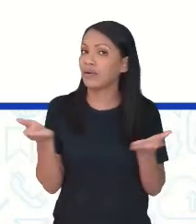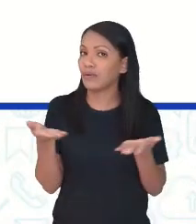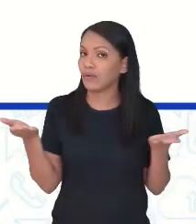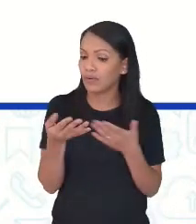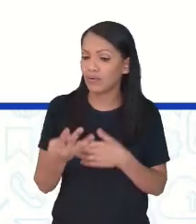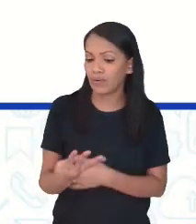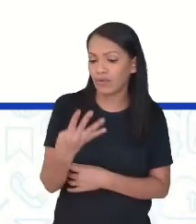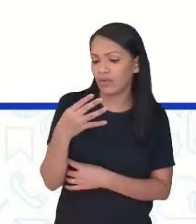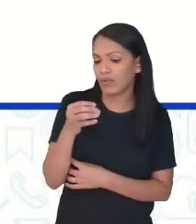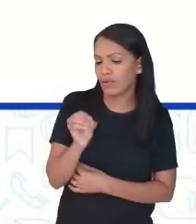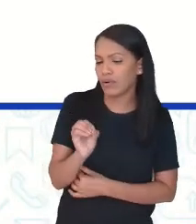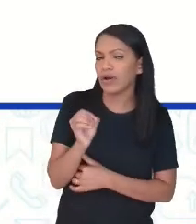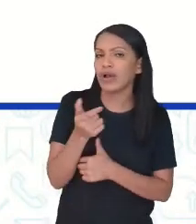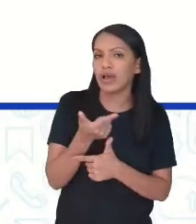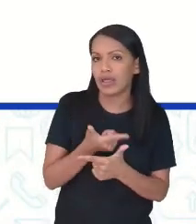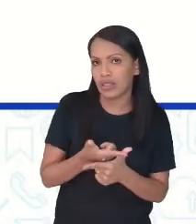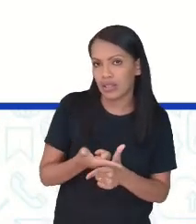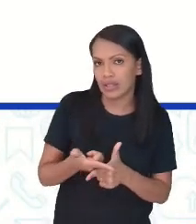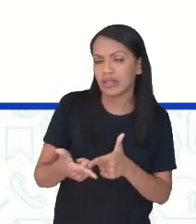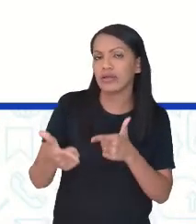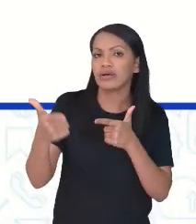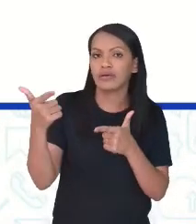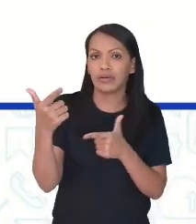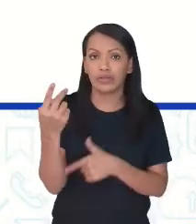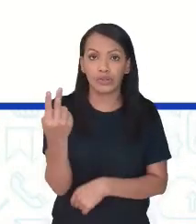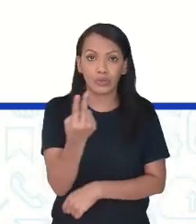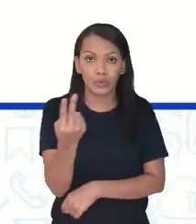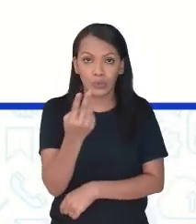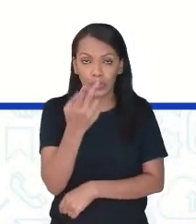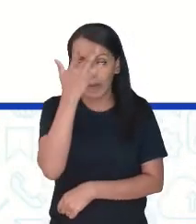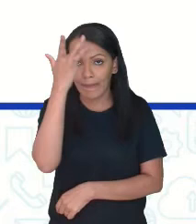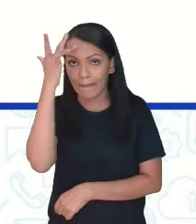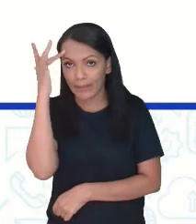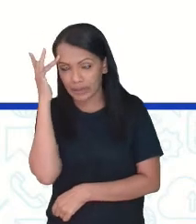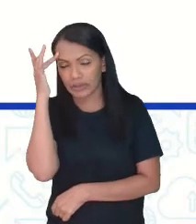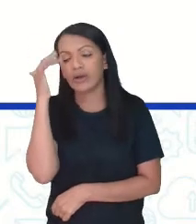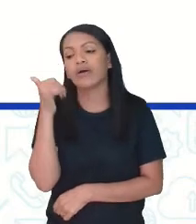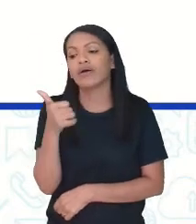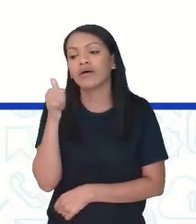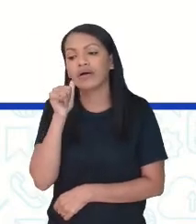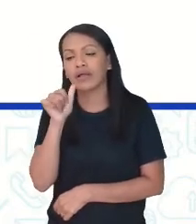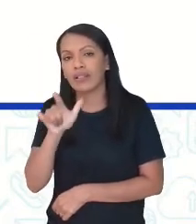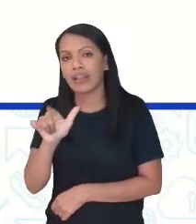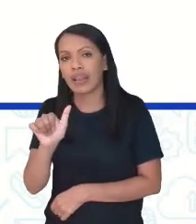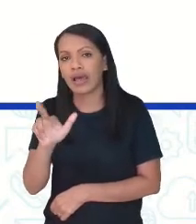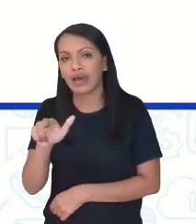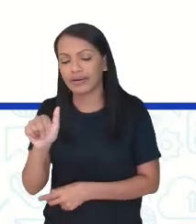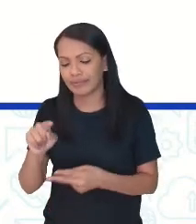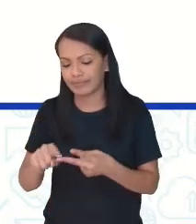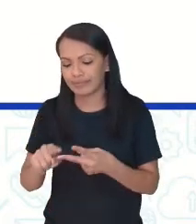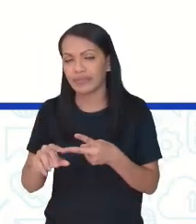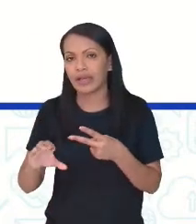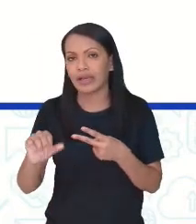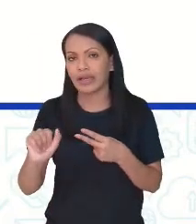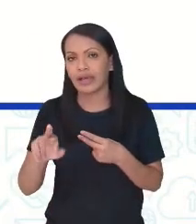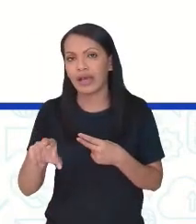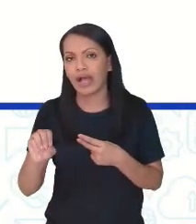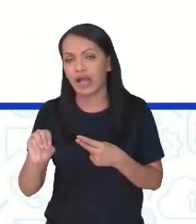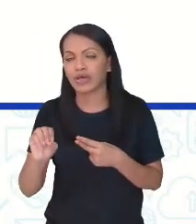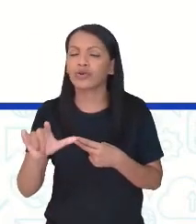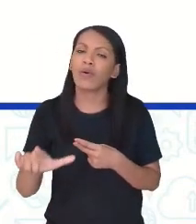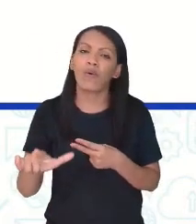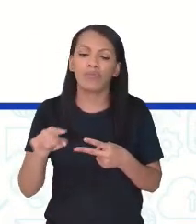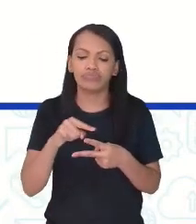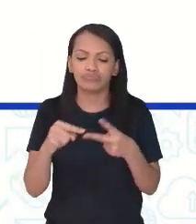e vamos dividir aí para duas pessoas, tá? Para a Lara e para a Carol. 40 dividido por